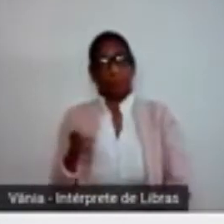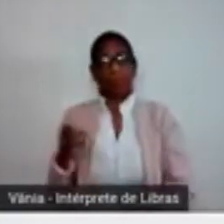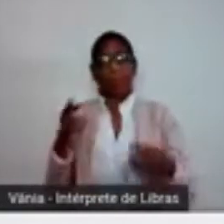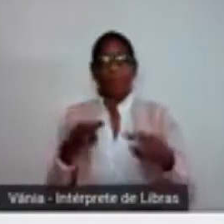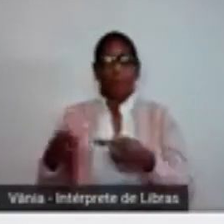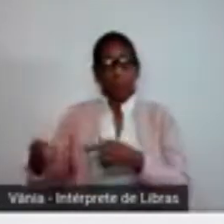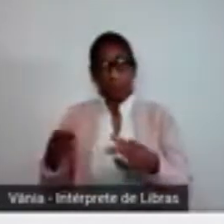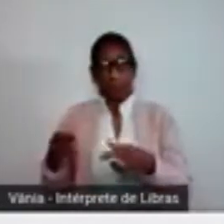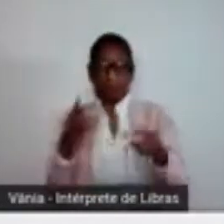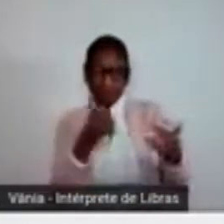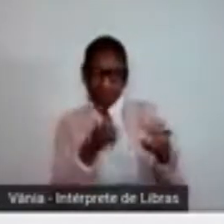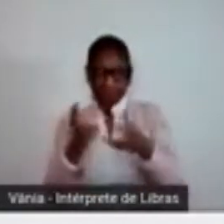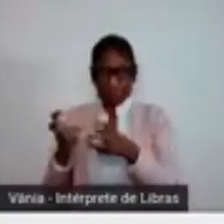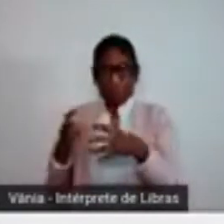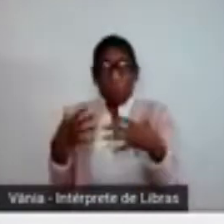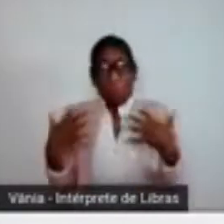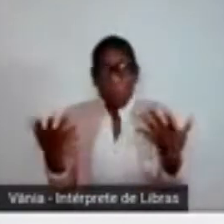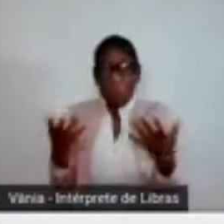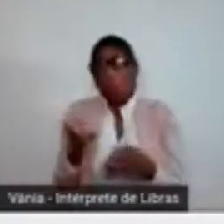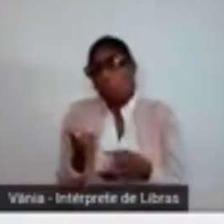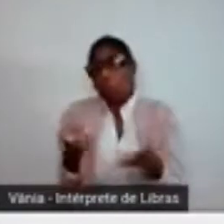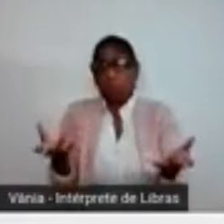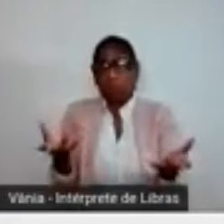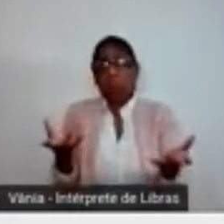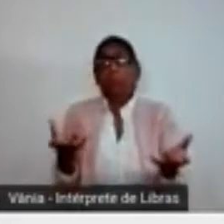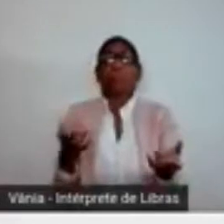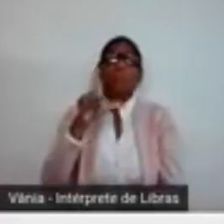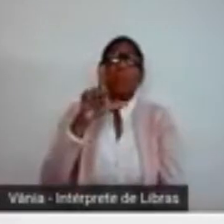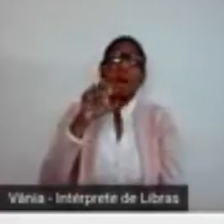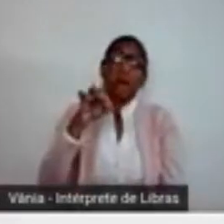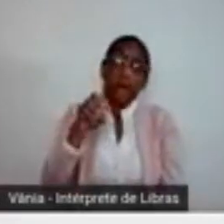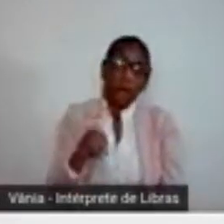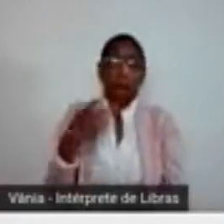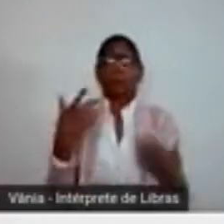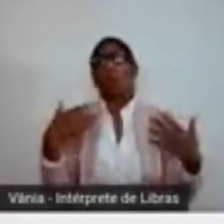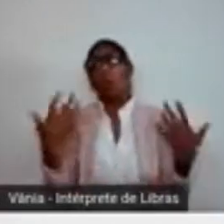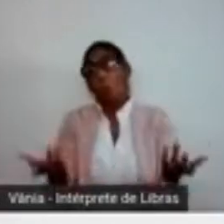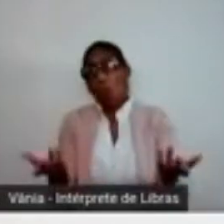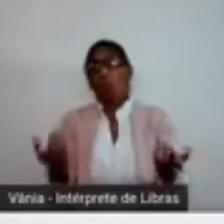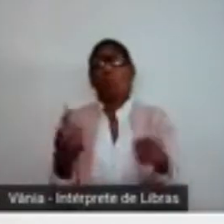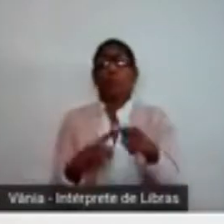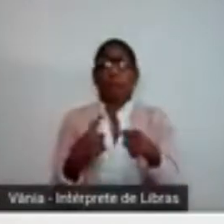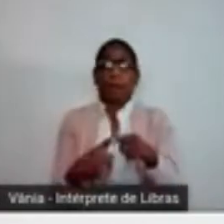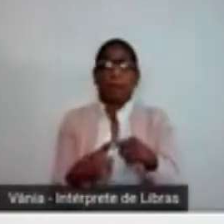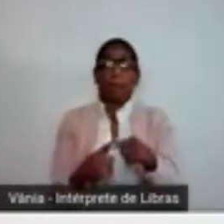nós observamos, por algum motivo, ou por ocupação de leitos maior, ou por